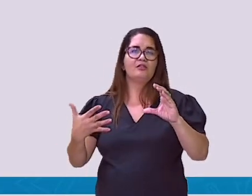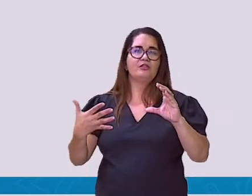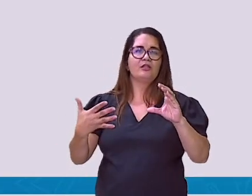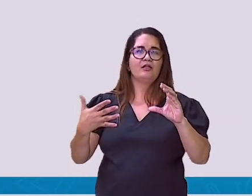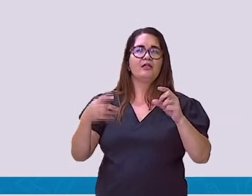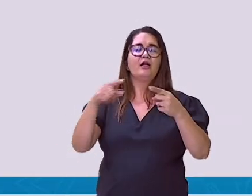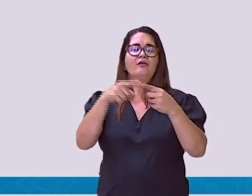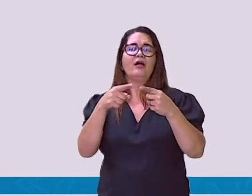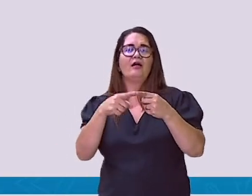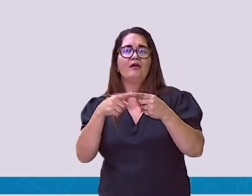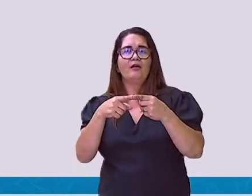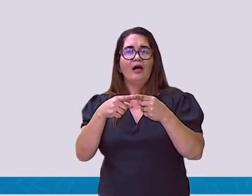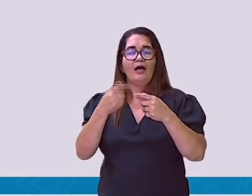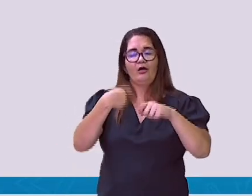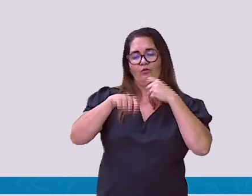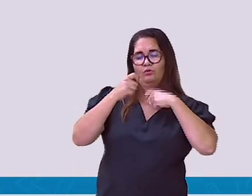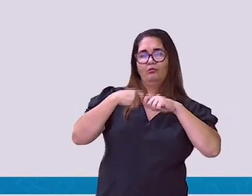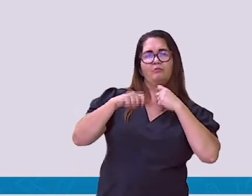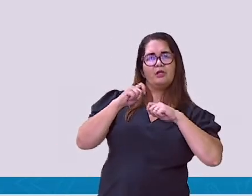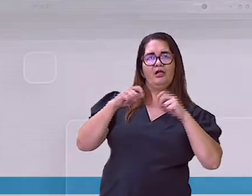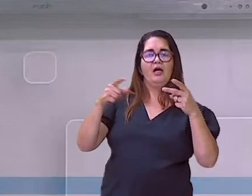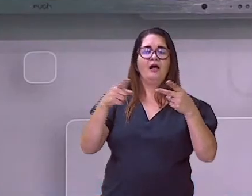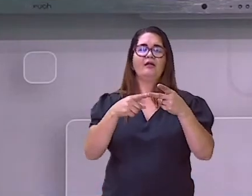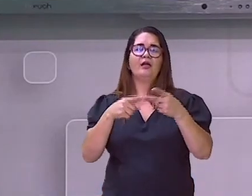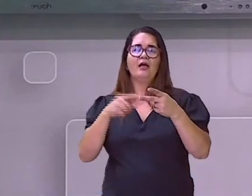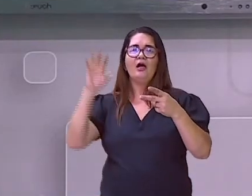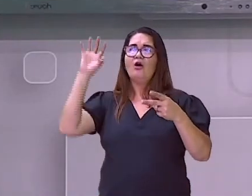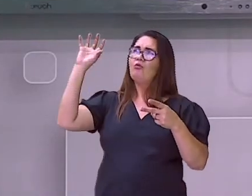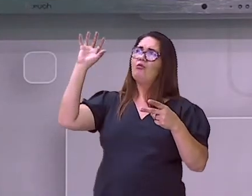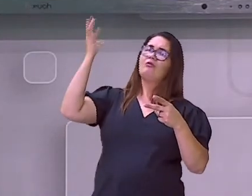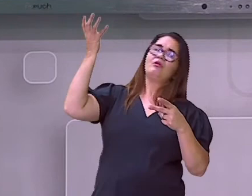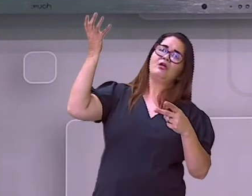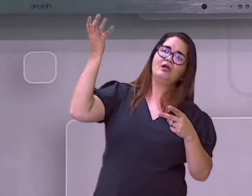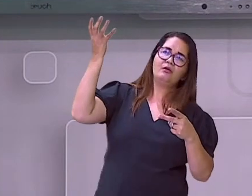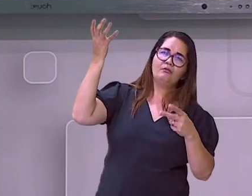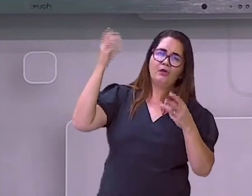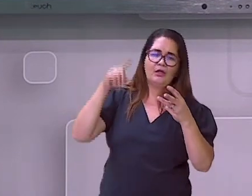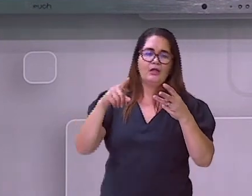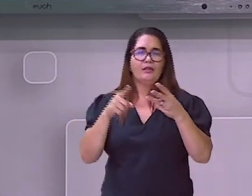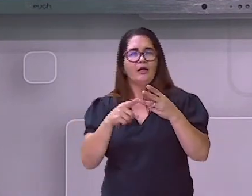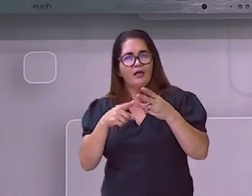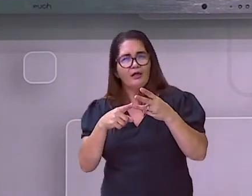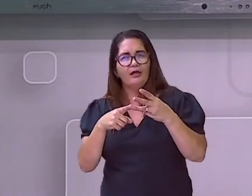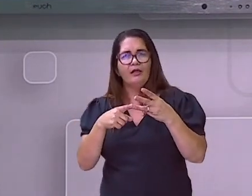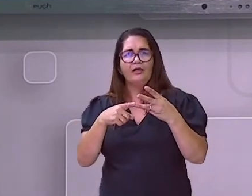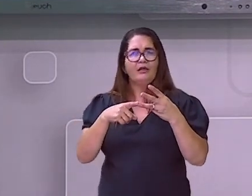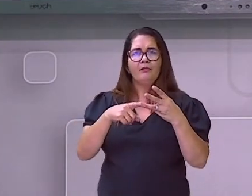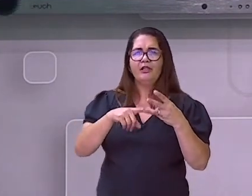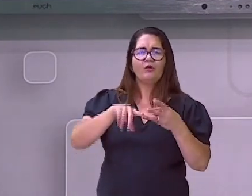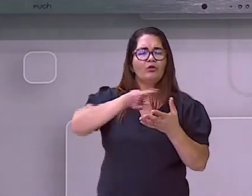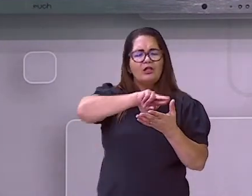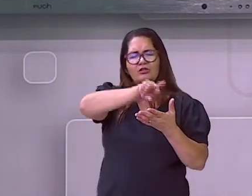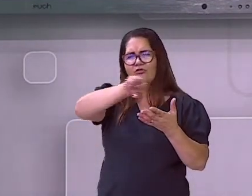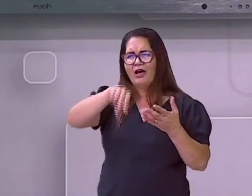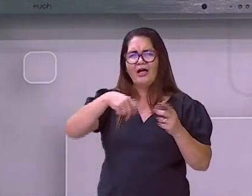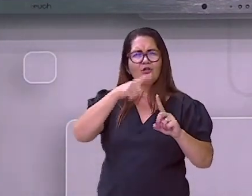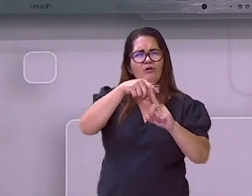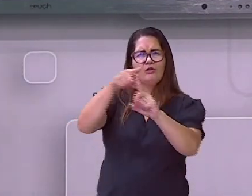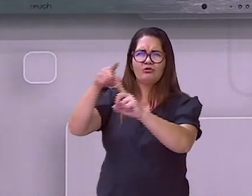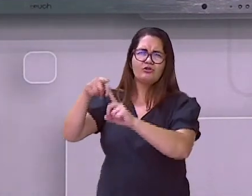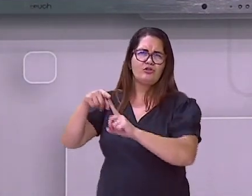ameno. Então, tudo isso favorece para que a população